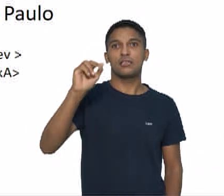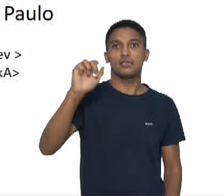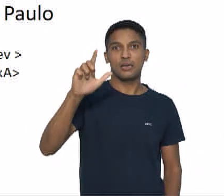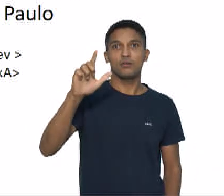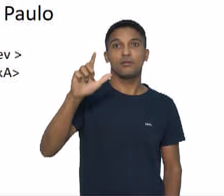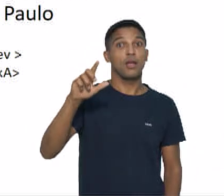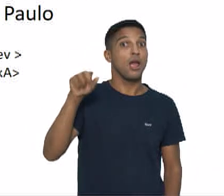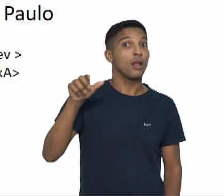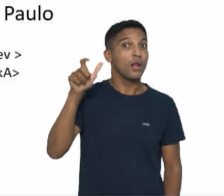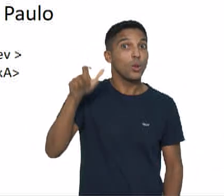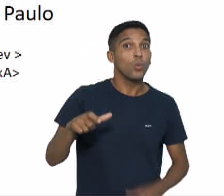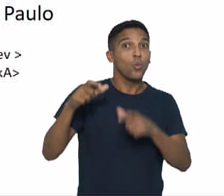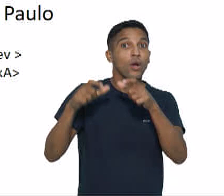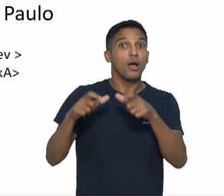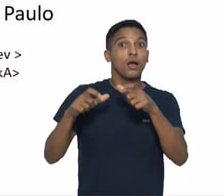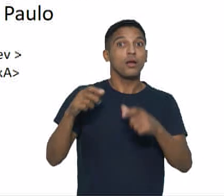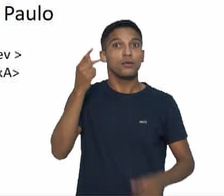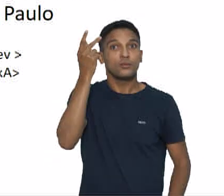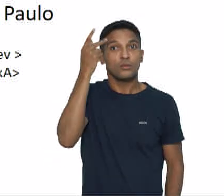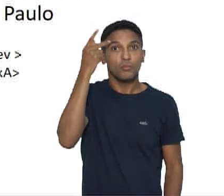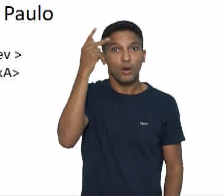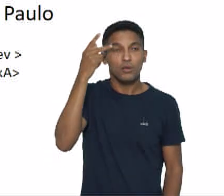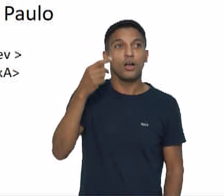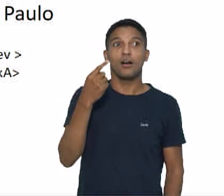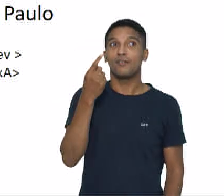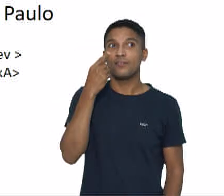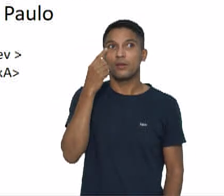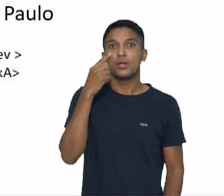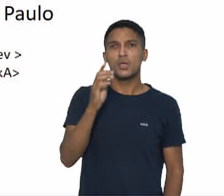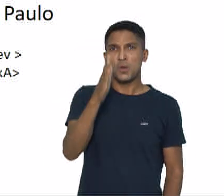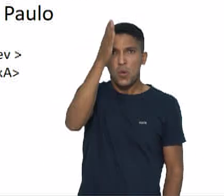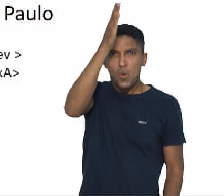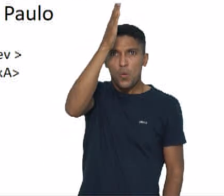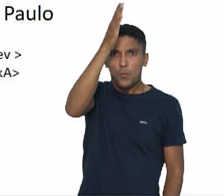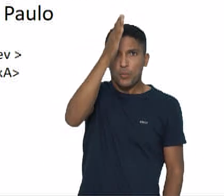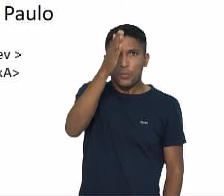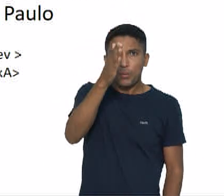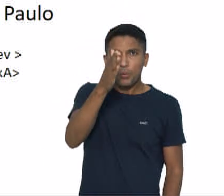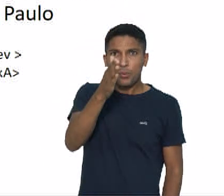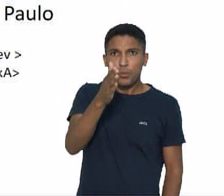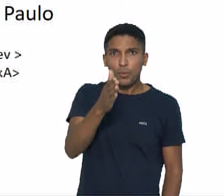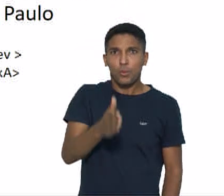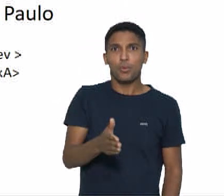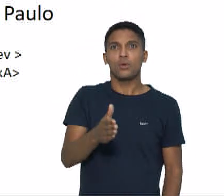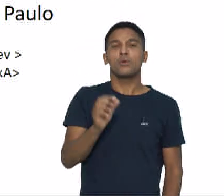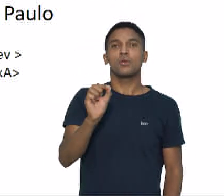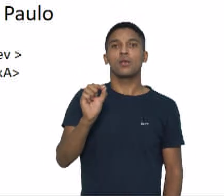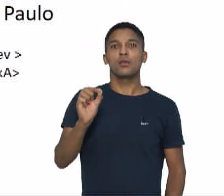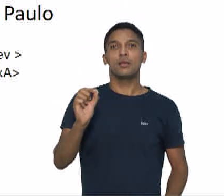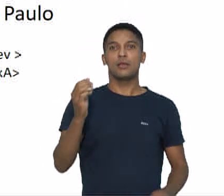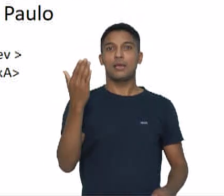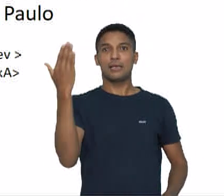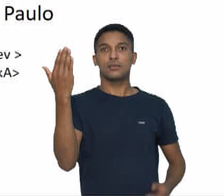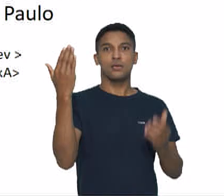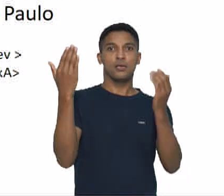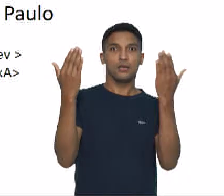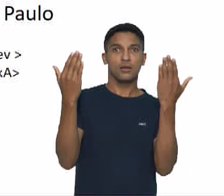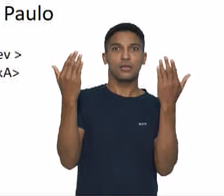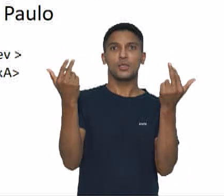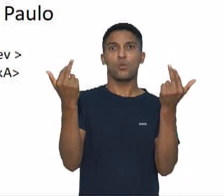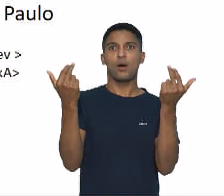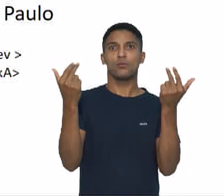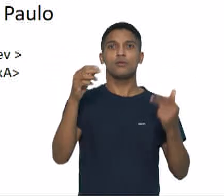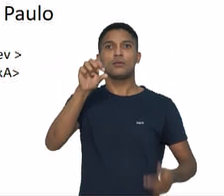E como essa catedral do lado de fora também é simétrica, né? Passamos uma linha ali, um lado é igual ao outro, né? Então,